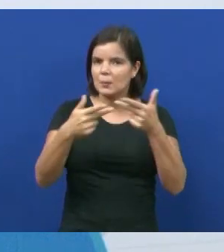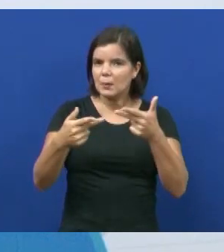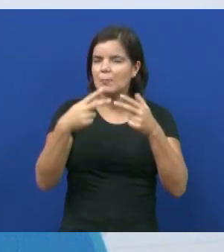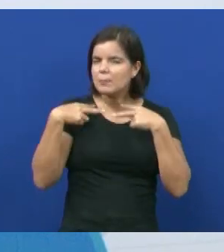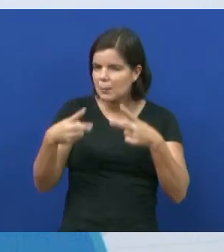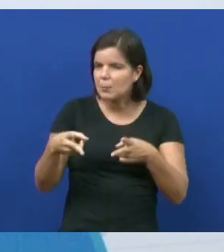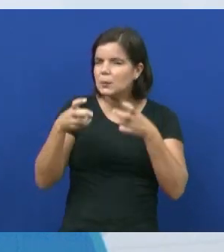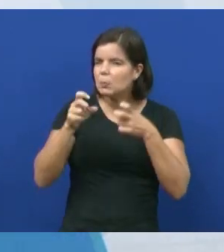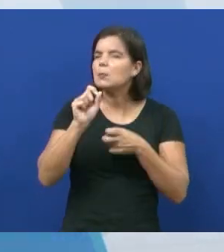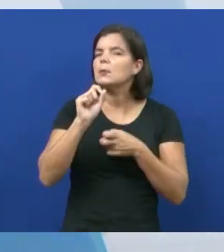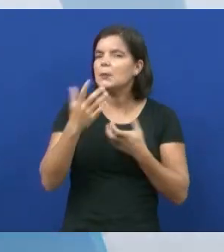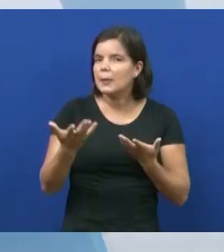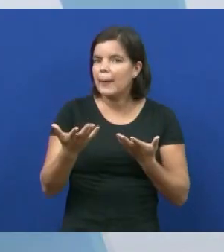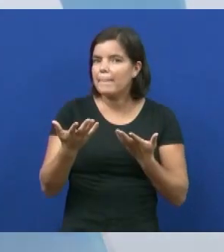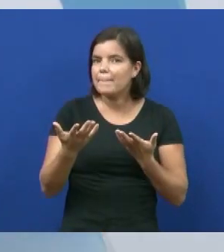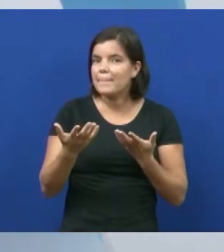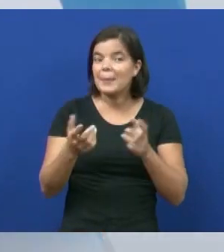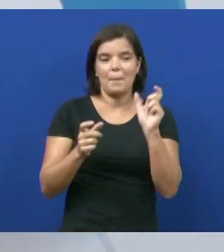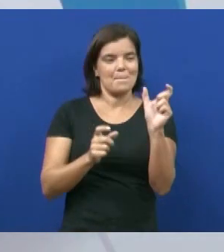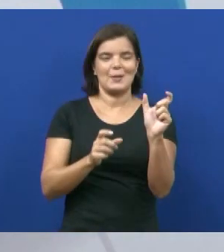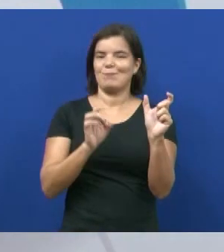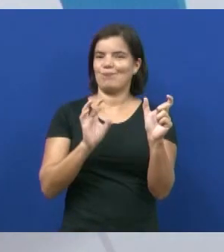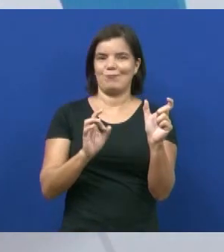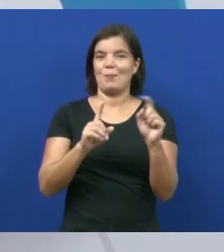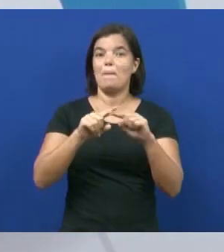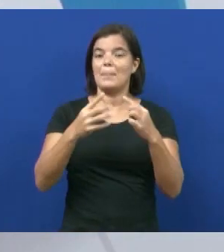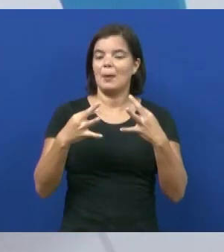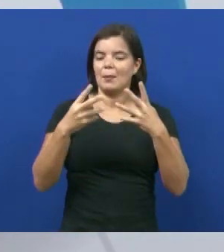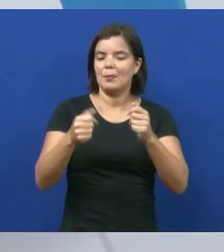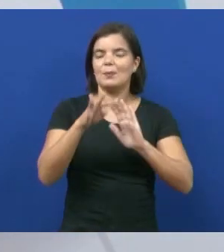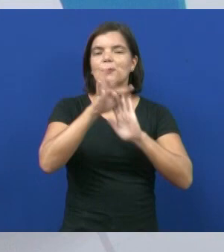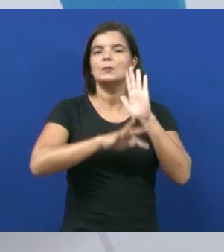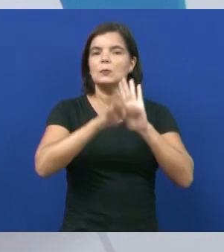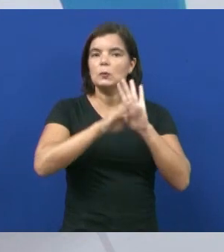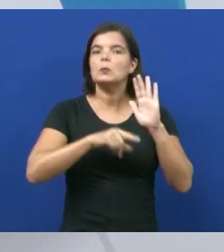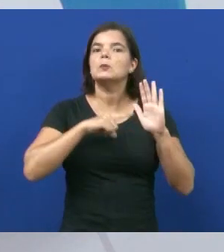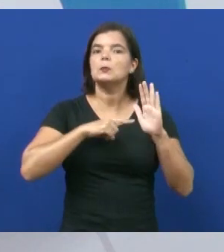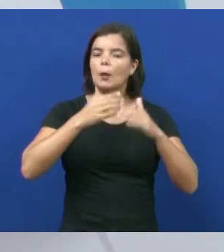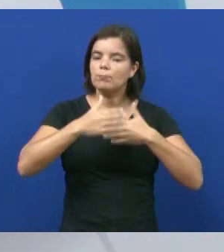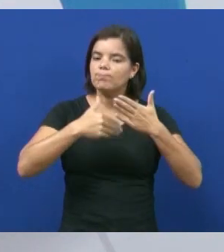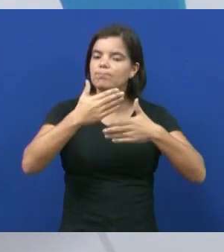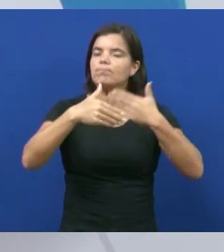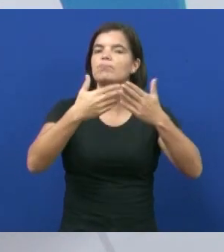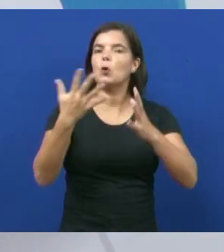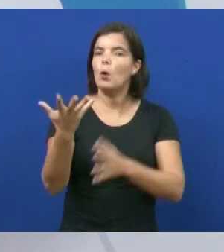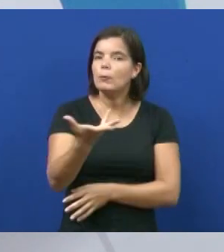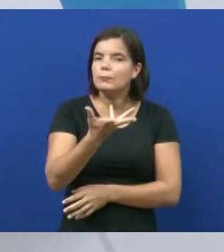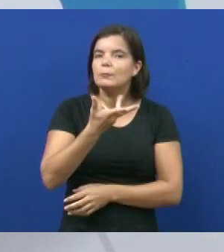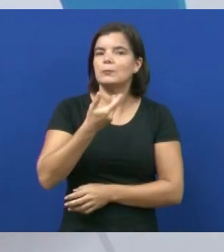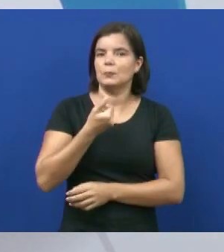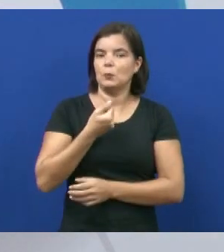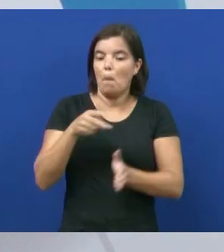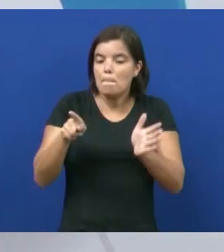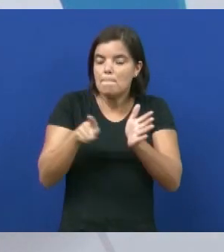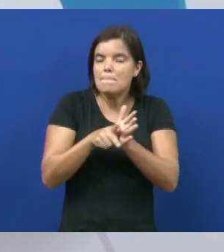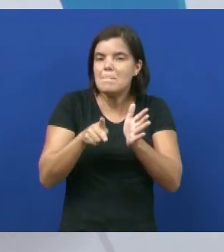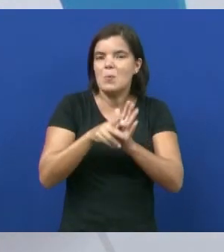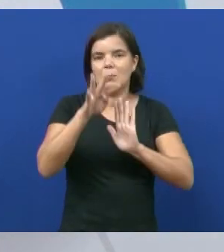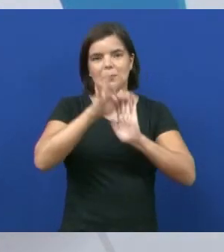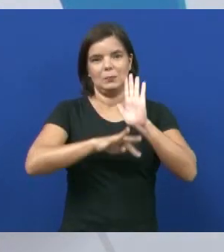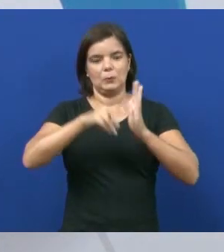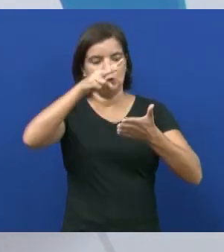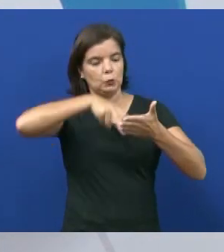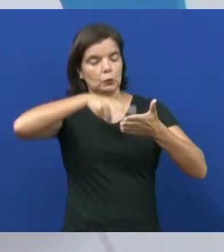conseguiram perceber o que é? Não são meramente palavras. Todo o texto ele possui uma progressão, uma fluência, um ritmo próprio, né,